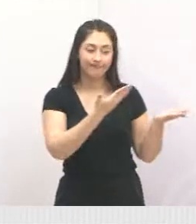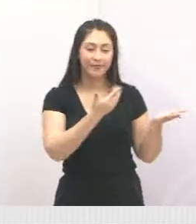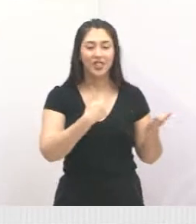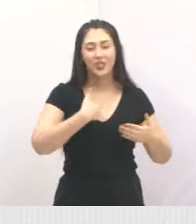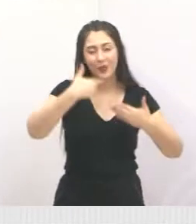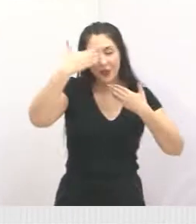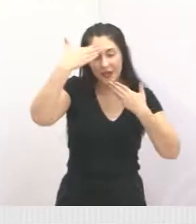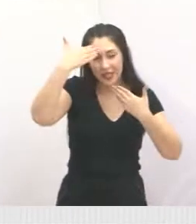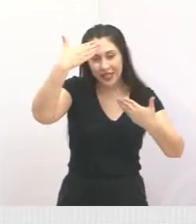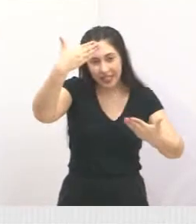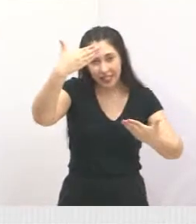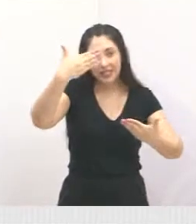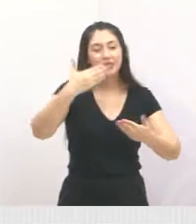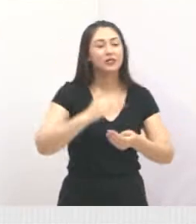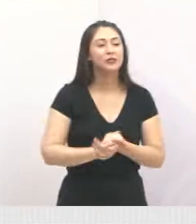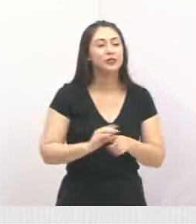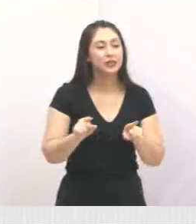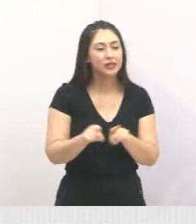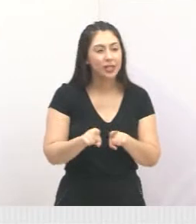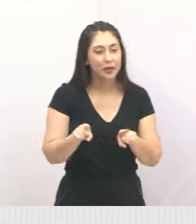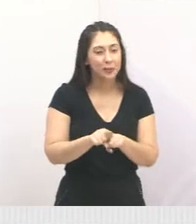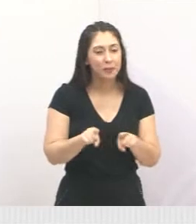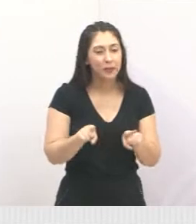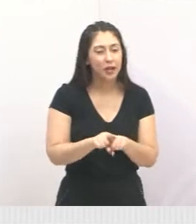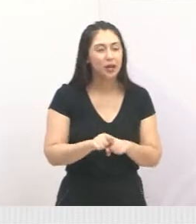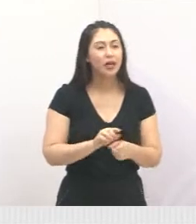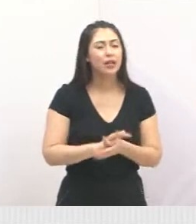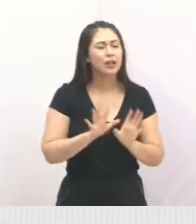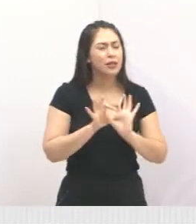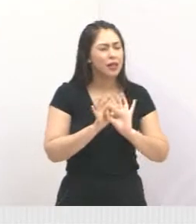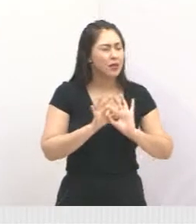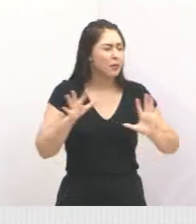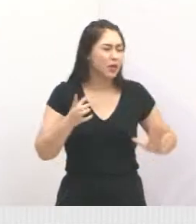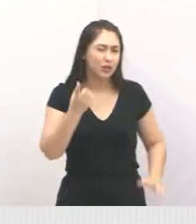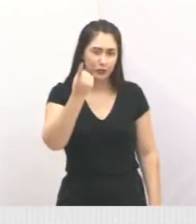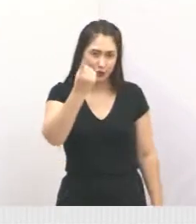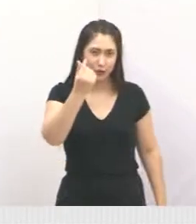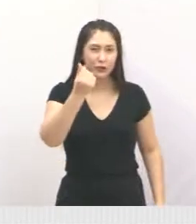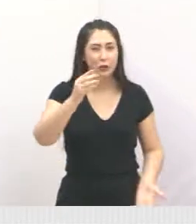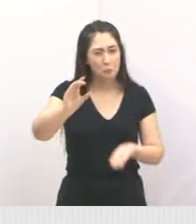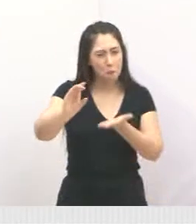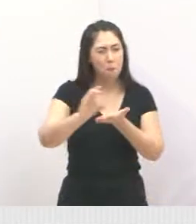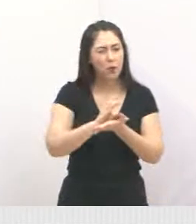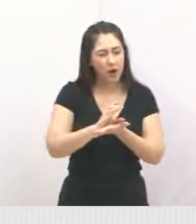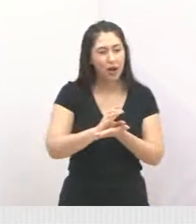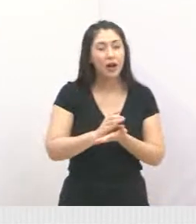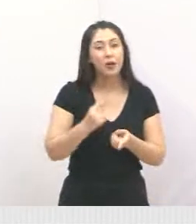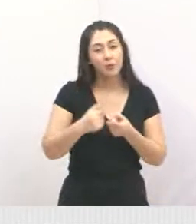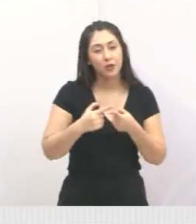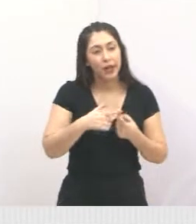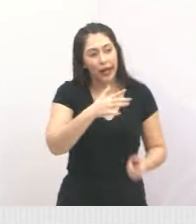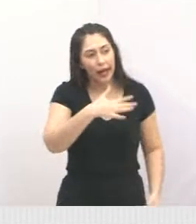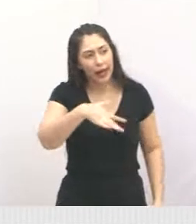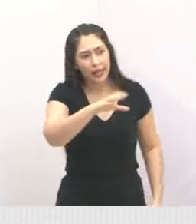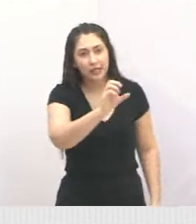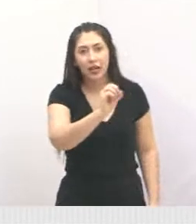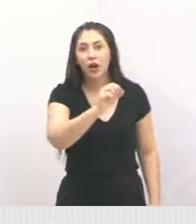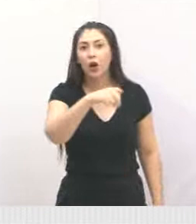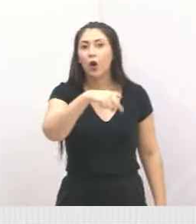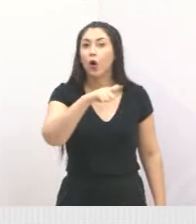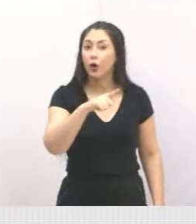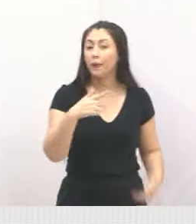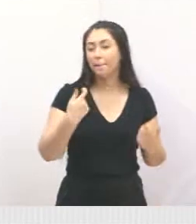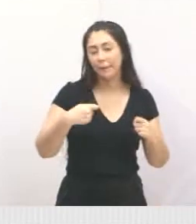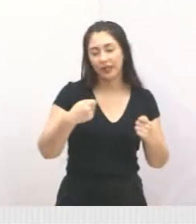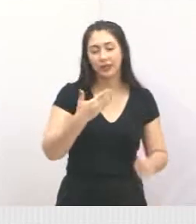meu agradecimento, né, por terem também liberado a emenda, porque é necessário que as ONGs recebam ração todo o